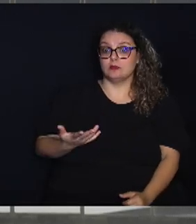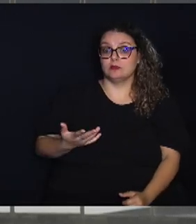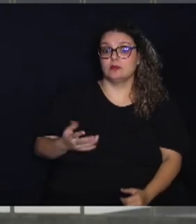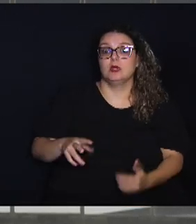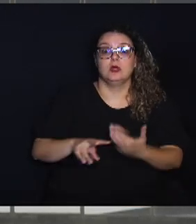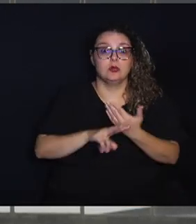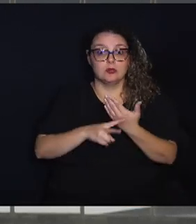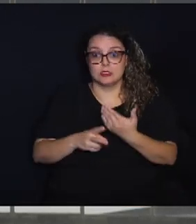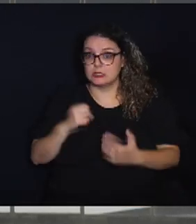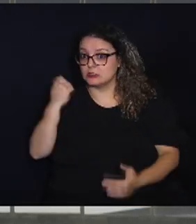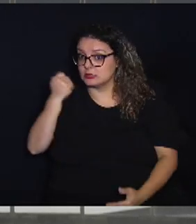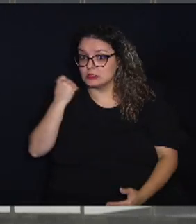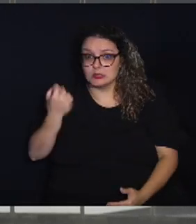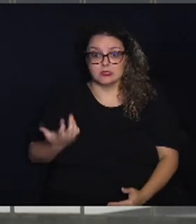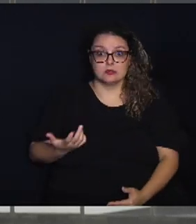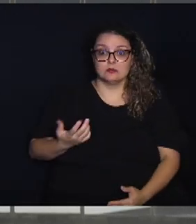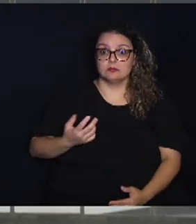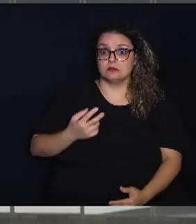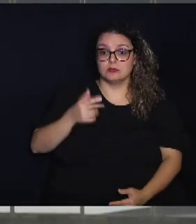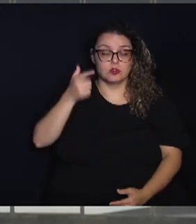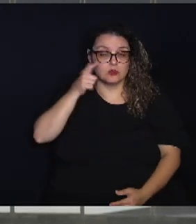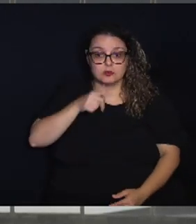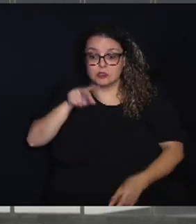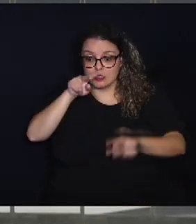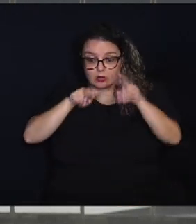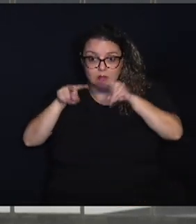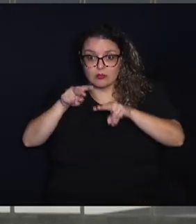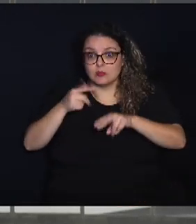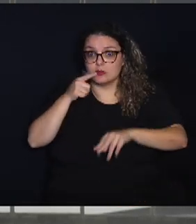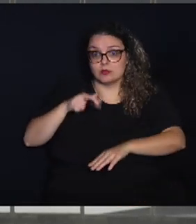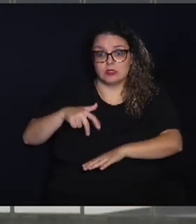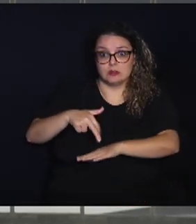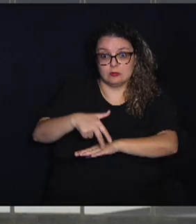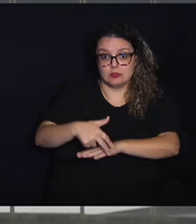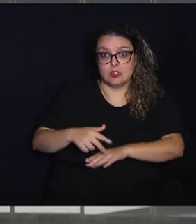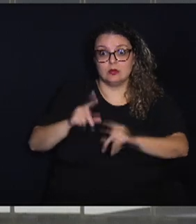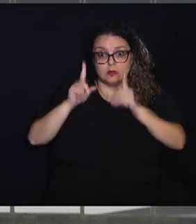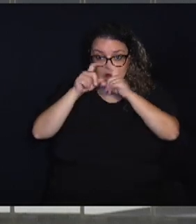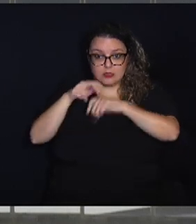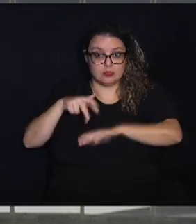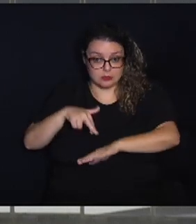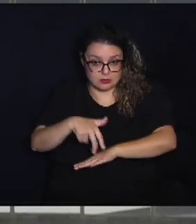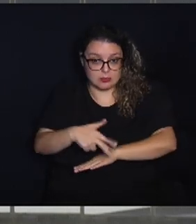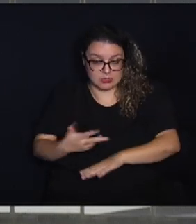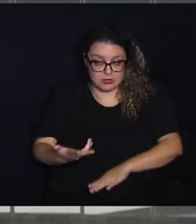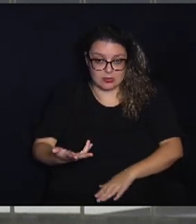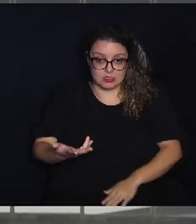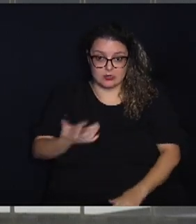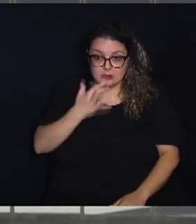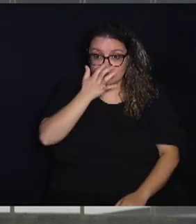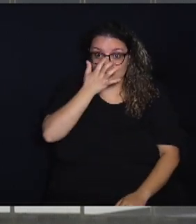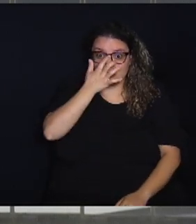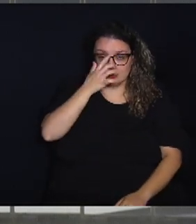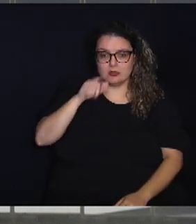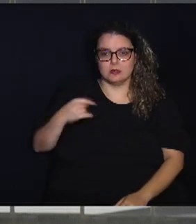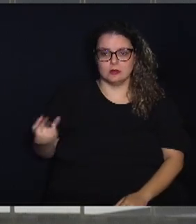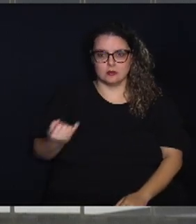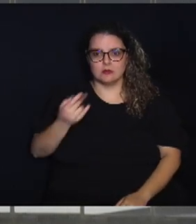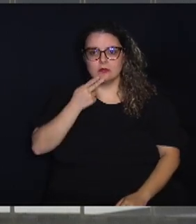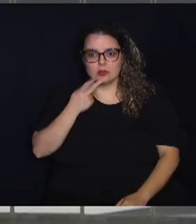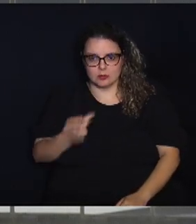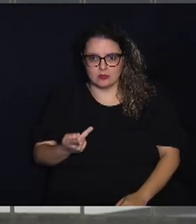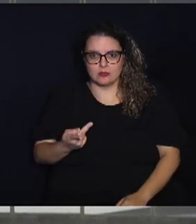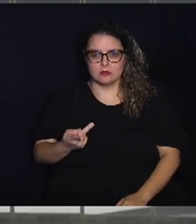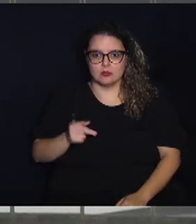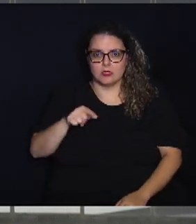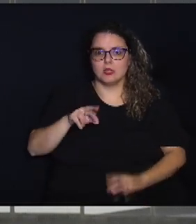sequela, a pessoa sem enxergar, a pessoa sem andar, com dificuldade para andar. Então, é importante aqui falar, essa